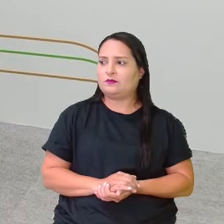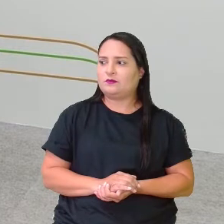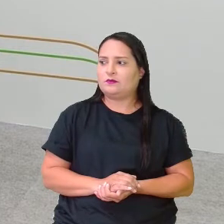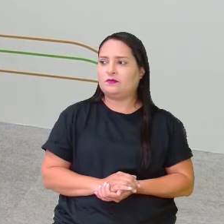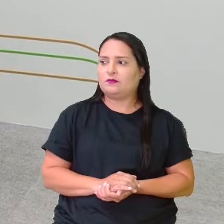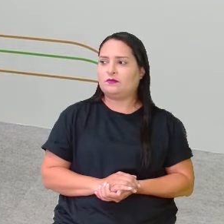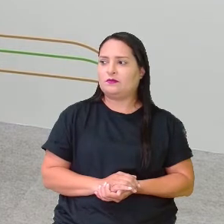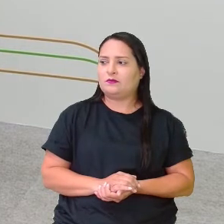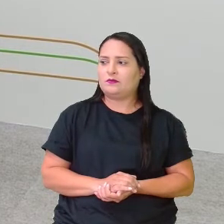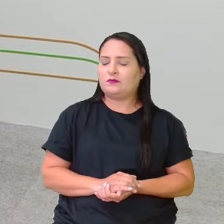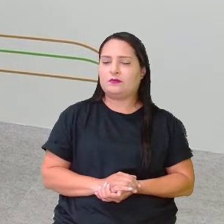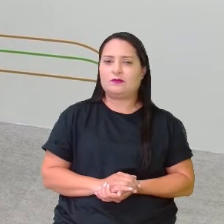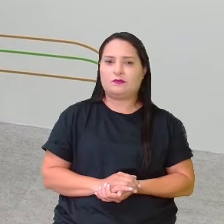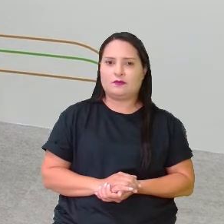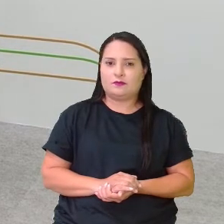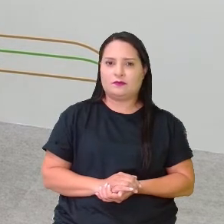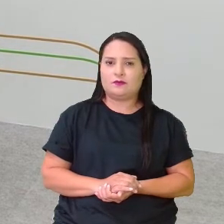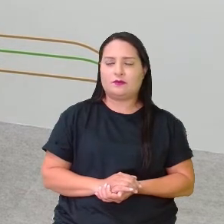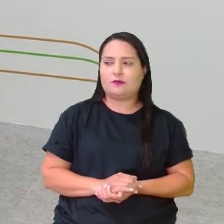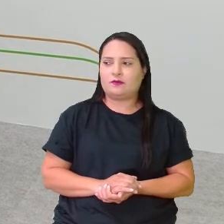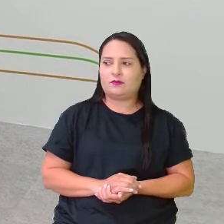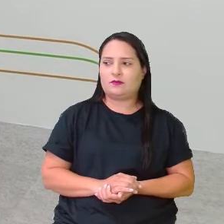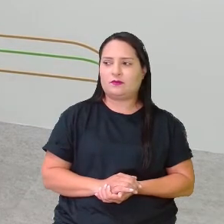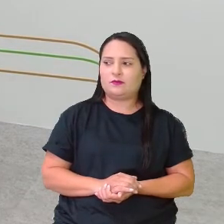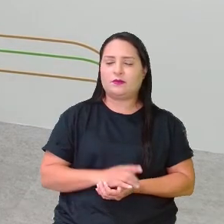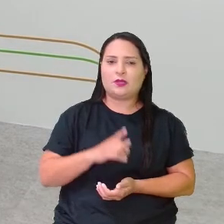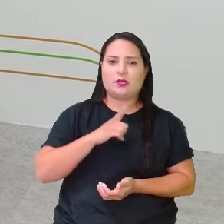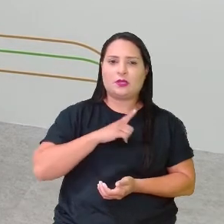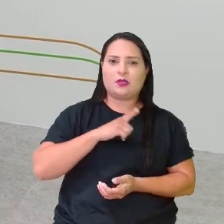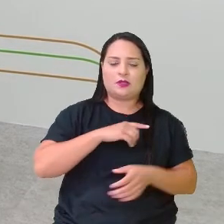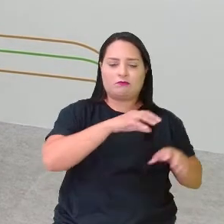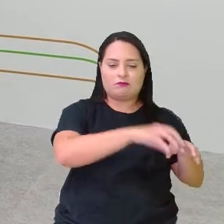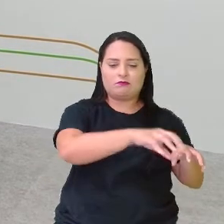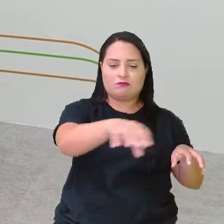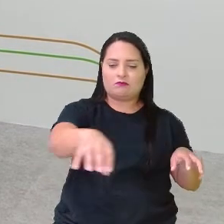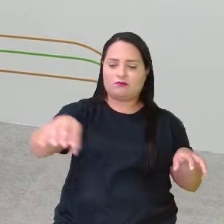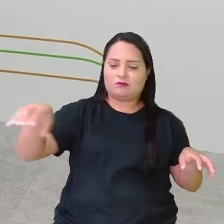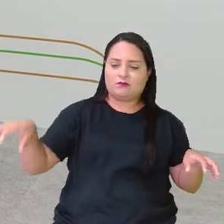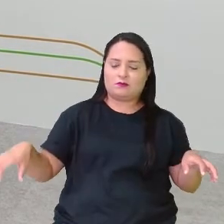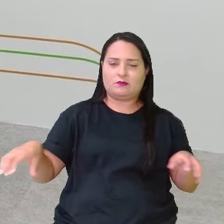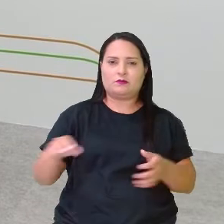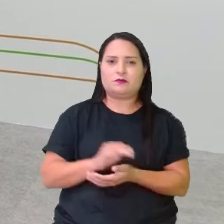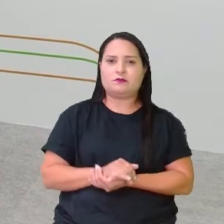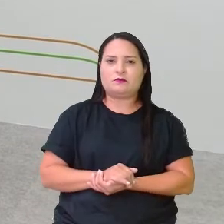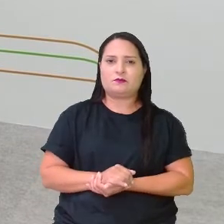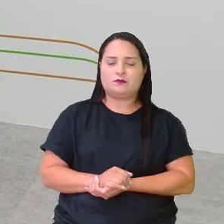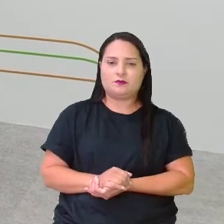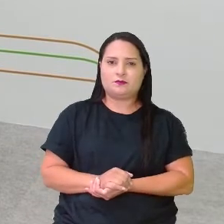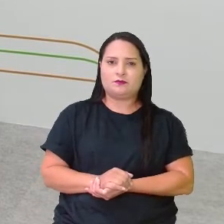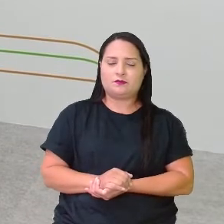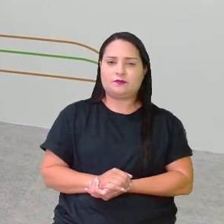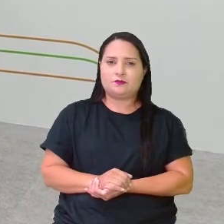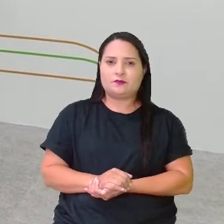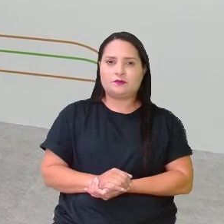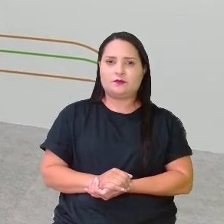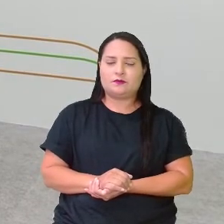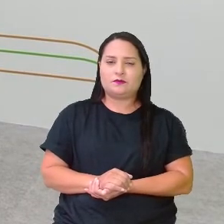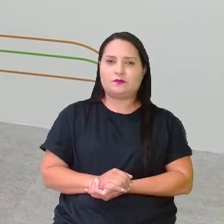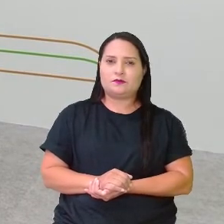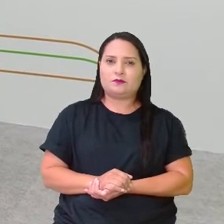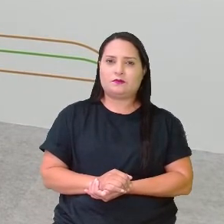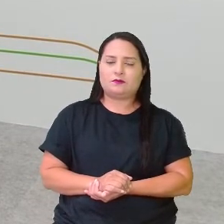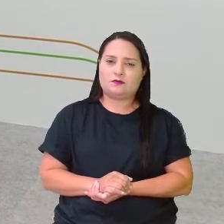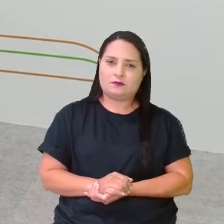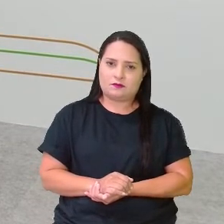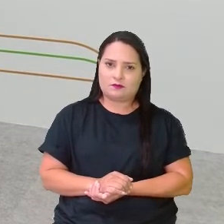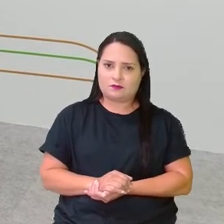fazer a nossa atividade de hoje. Então, ó, distribuir aqui numa meia-lua,